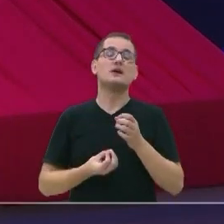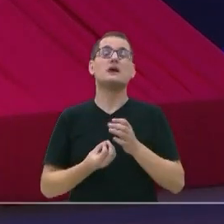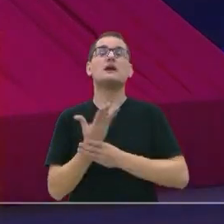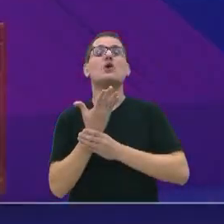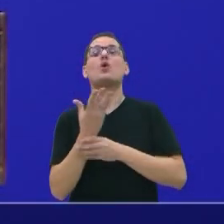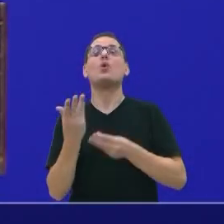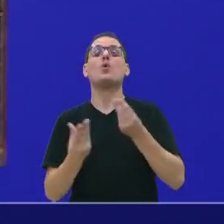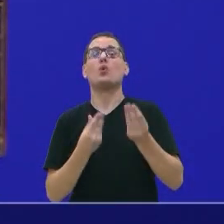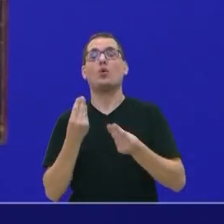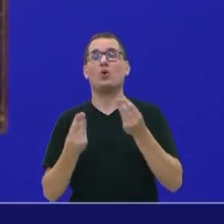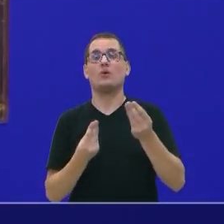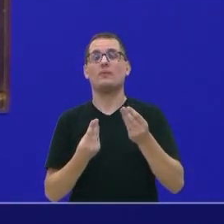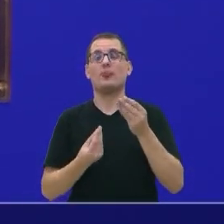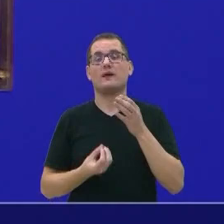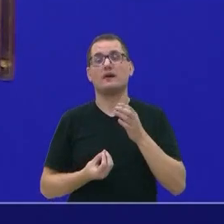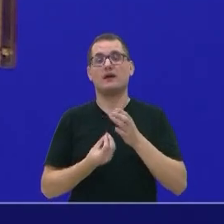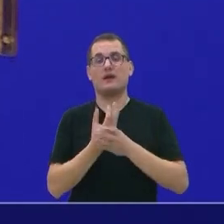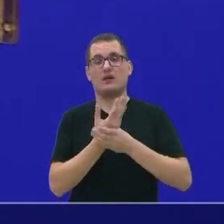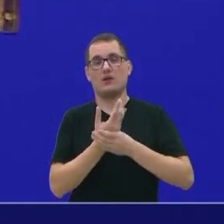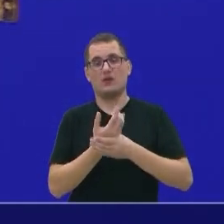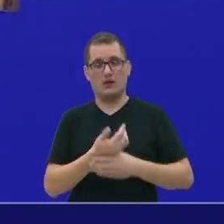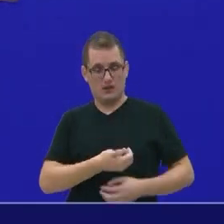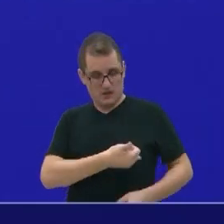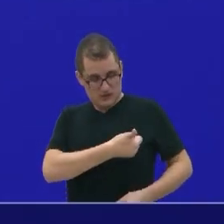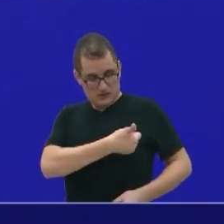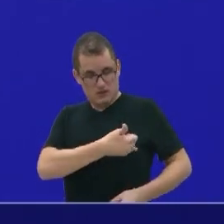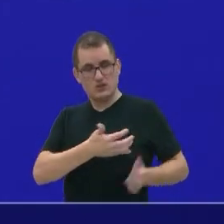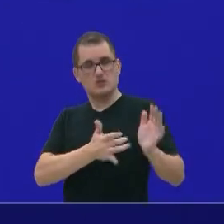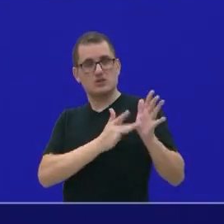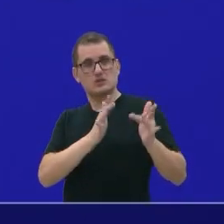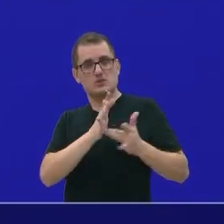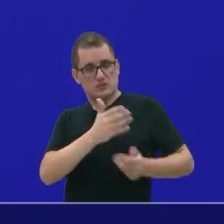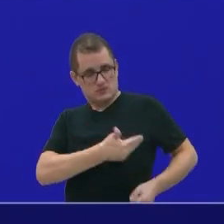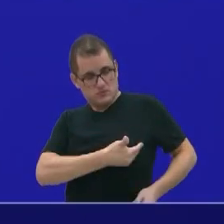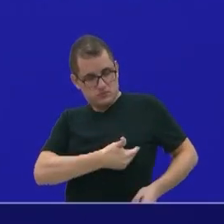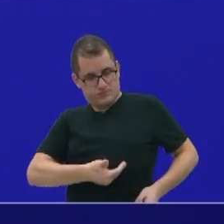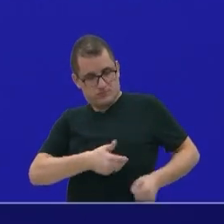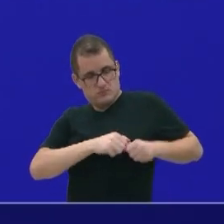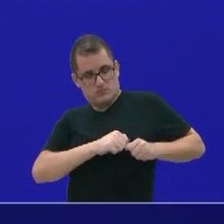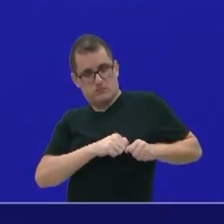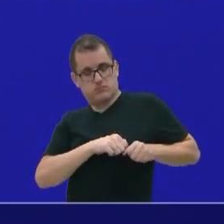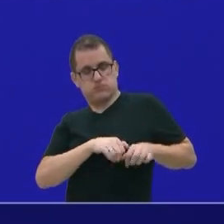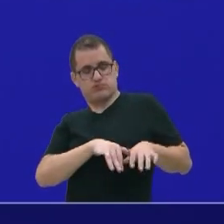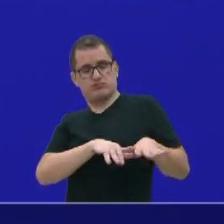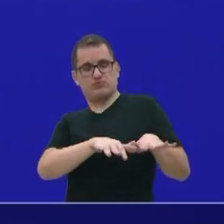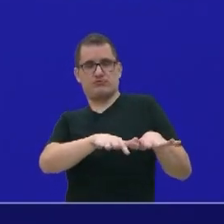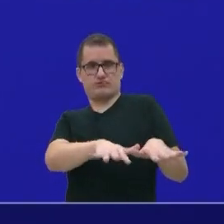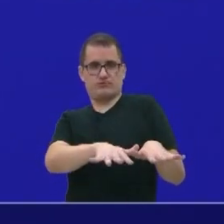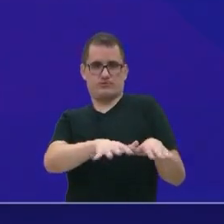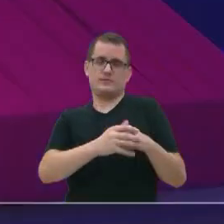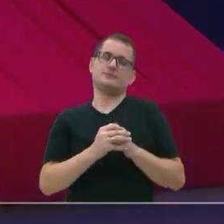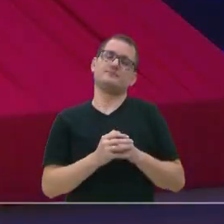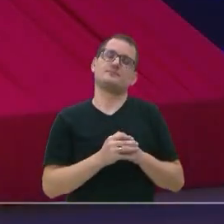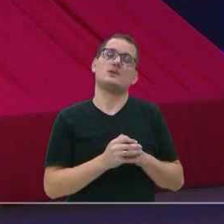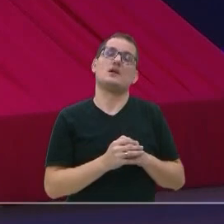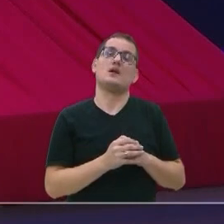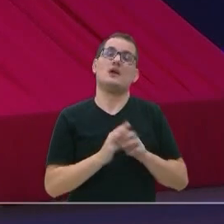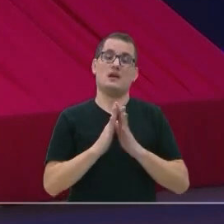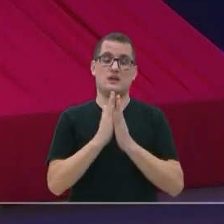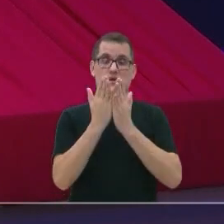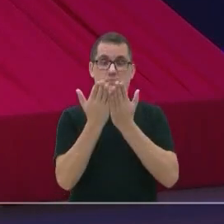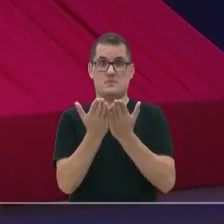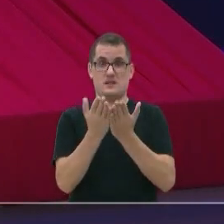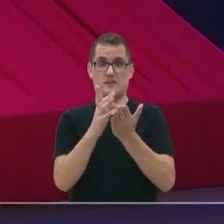saíram do lado aberto de Cristo. E a palavra de Deus vai mais adiante dizendo